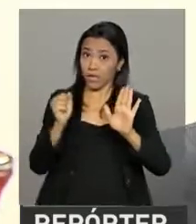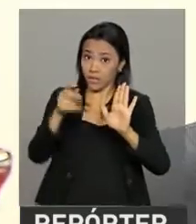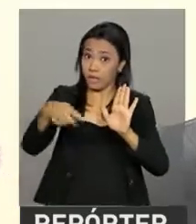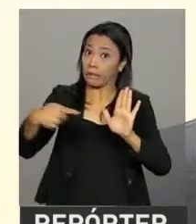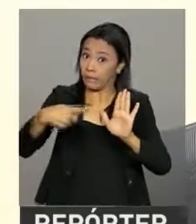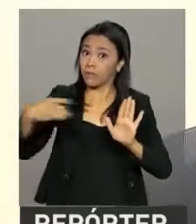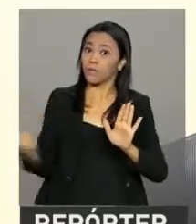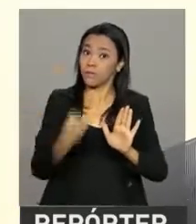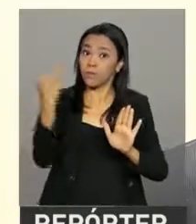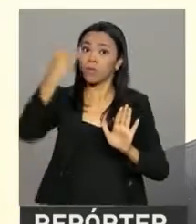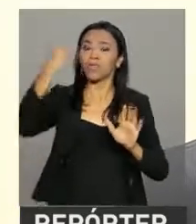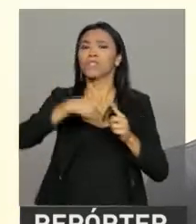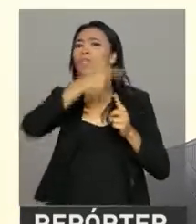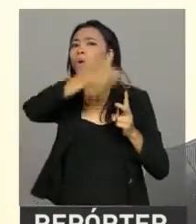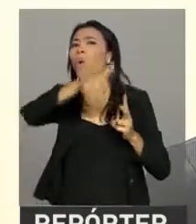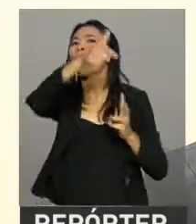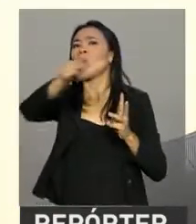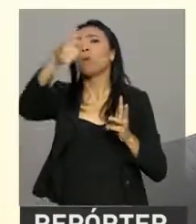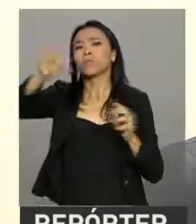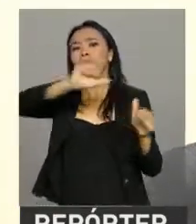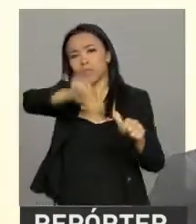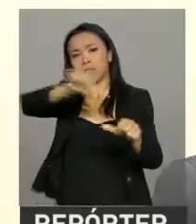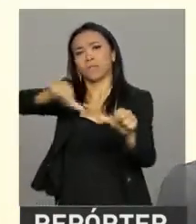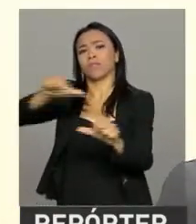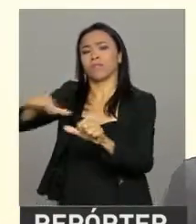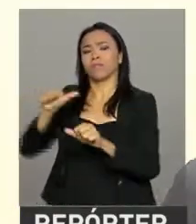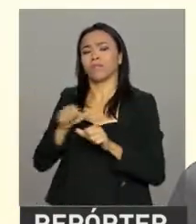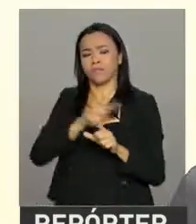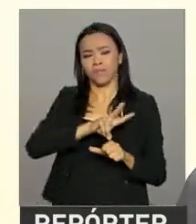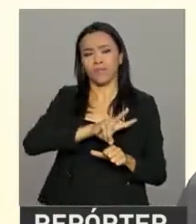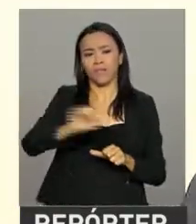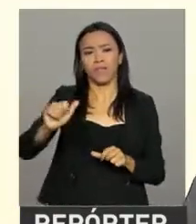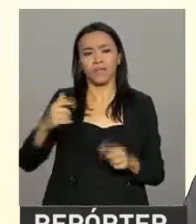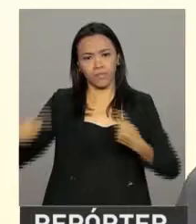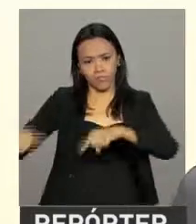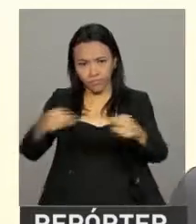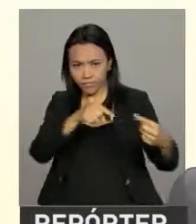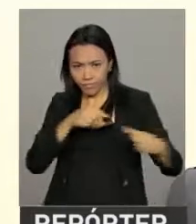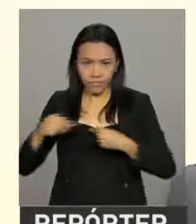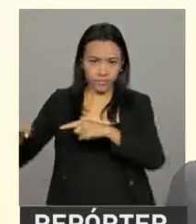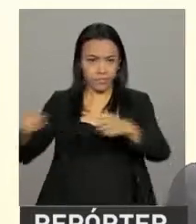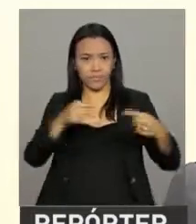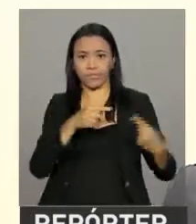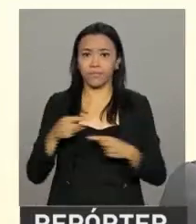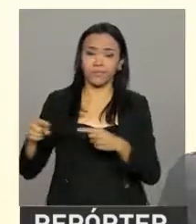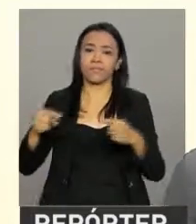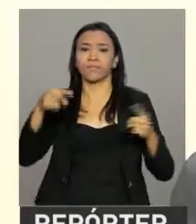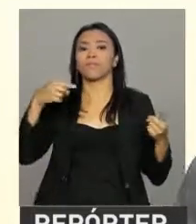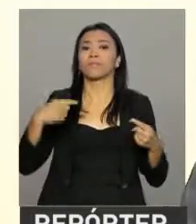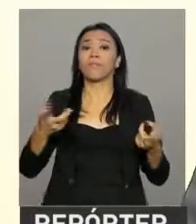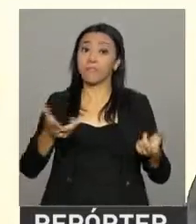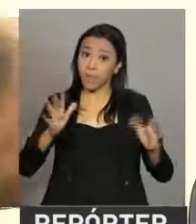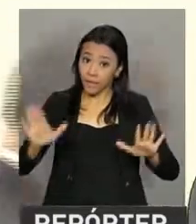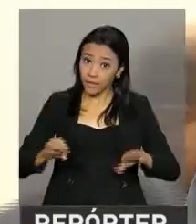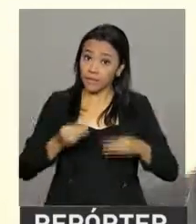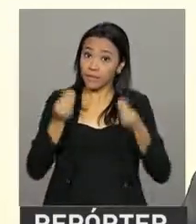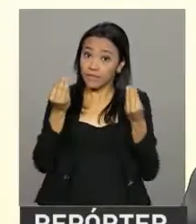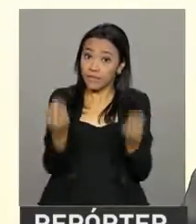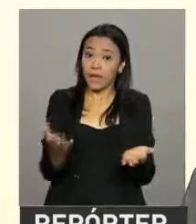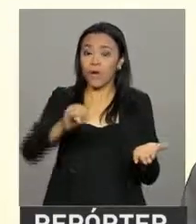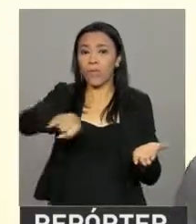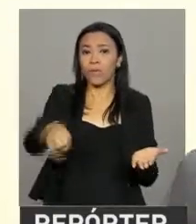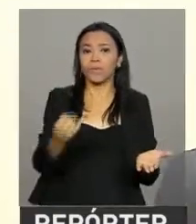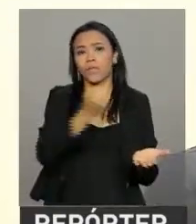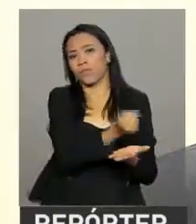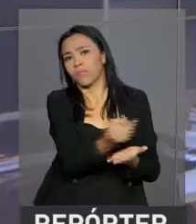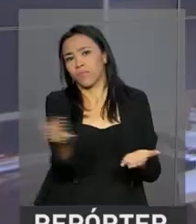que outras reformas deverão ser debatidos neste ambiente de construção de um brasil que seja produtivo e gerador de oportunidades para